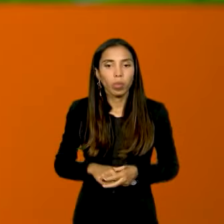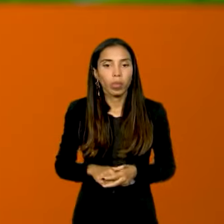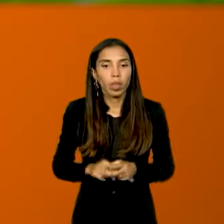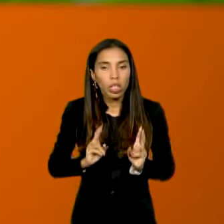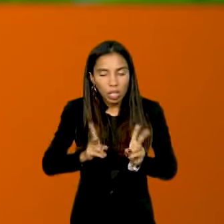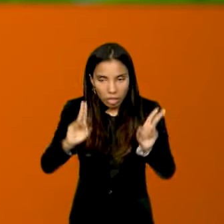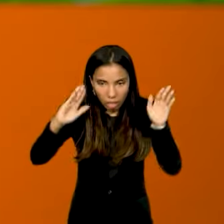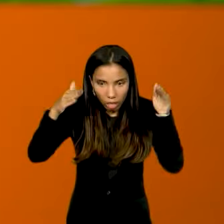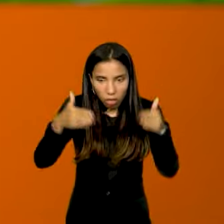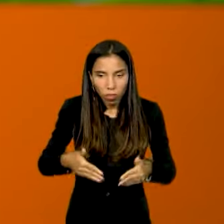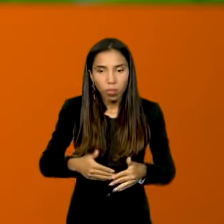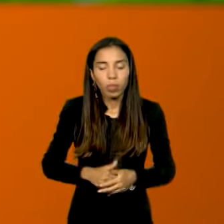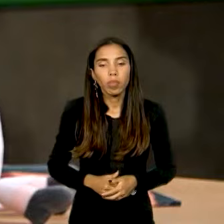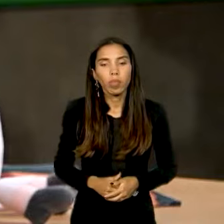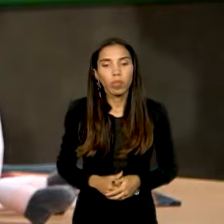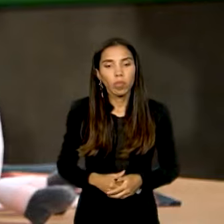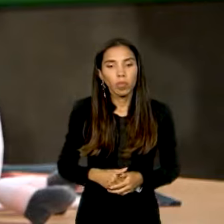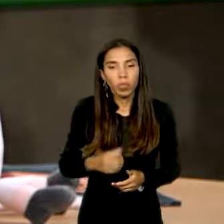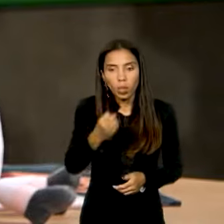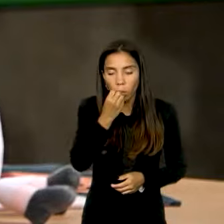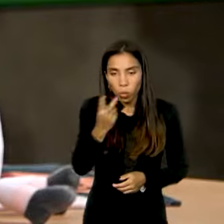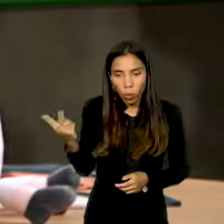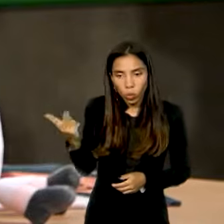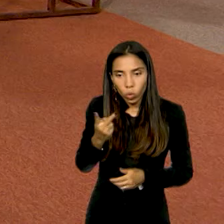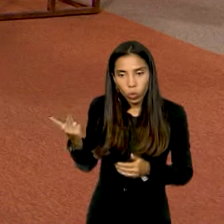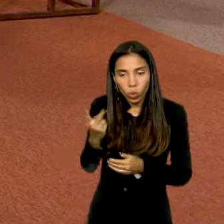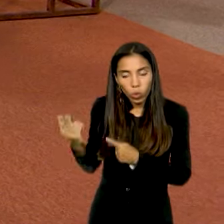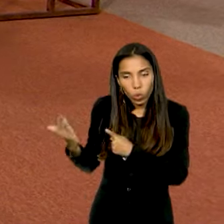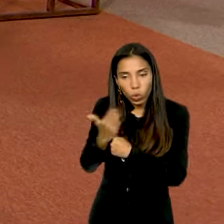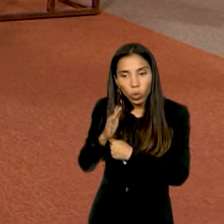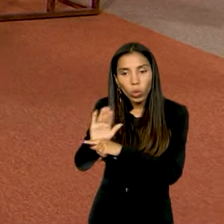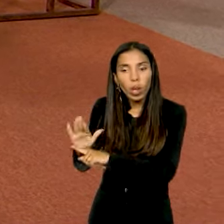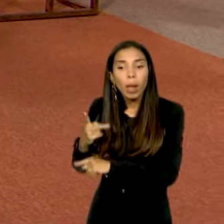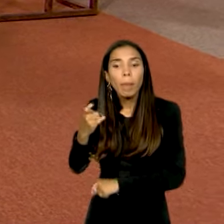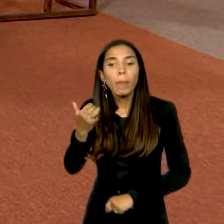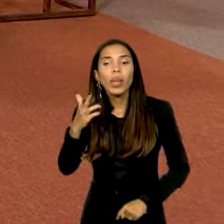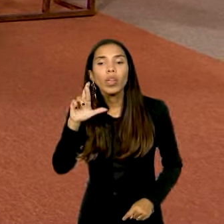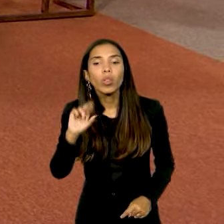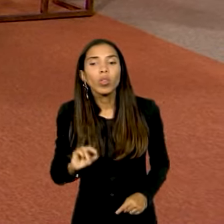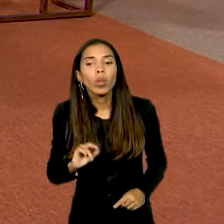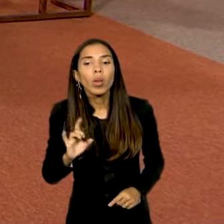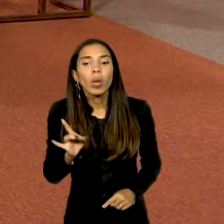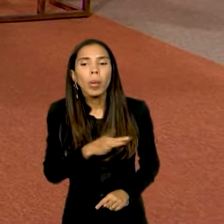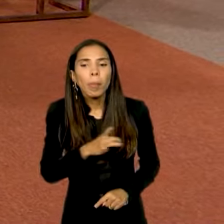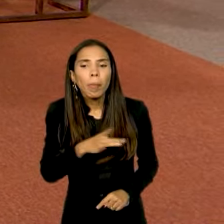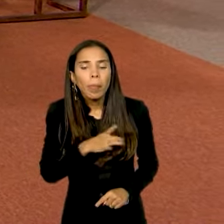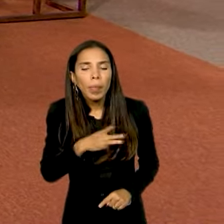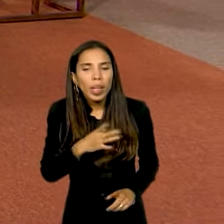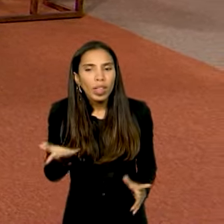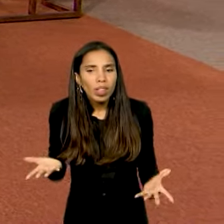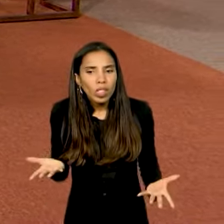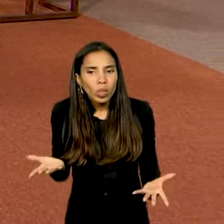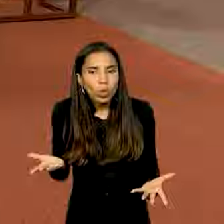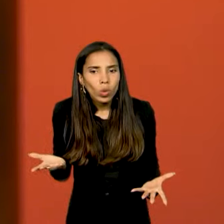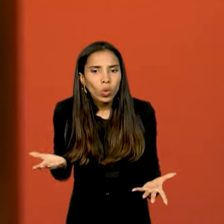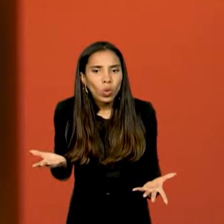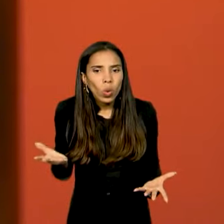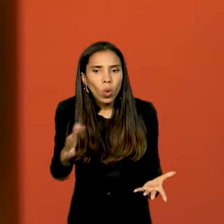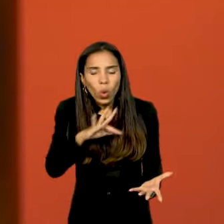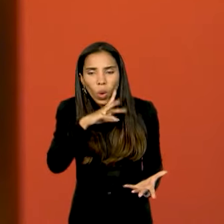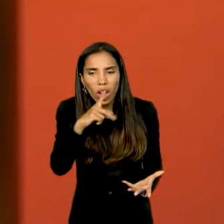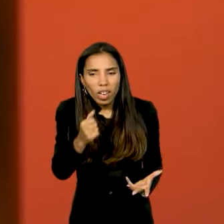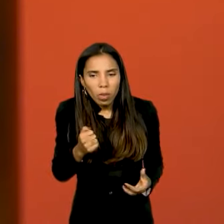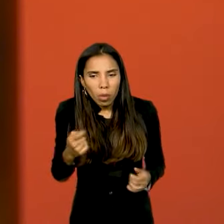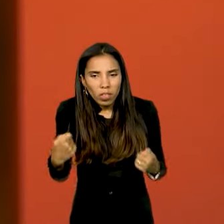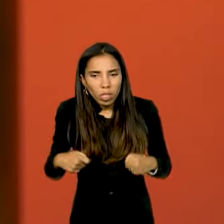esse. Legal, Leste. Legal. Ele é bom que vocês dois se ajudaram. Ah, agora, Pedro, qual foi a parada que você tem medo de bicho? Você teve que contracenar com bicho? Isso, gente.